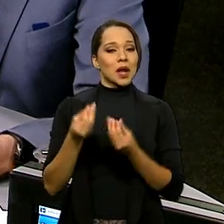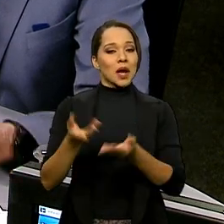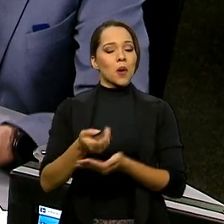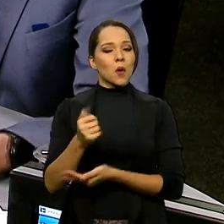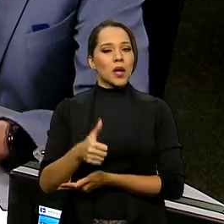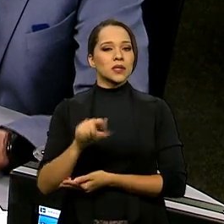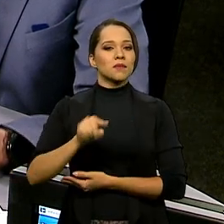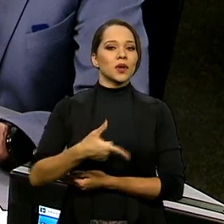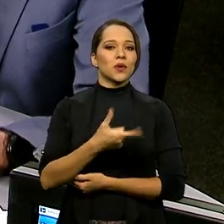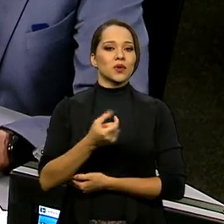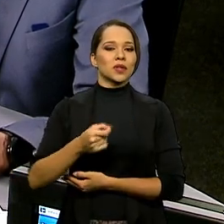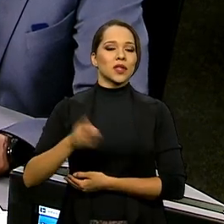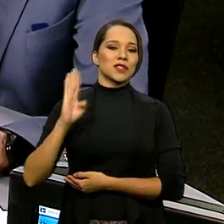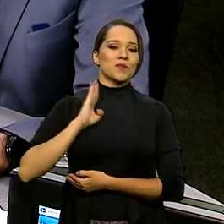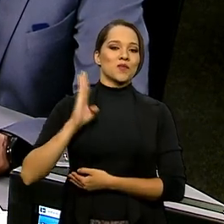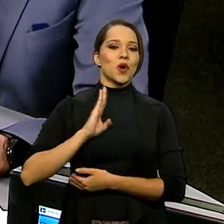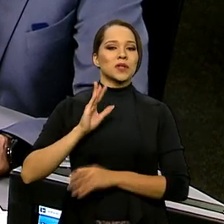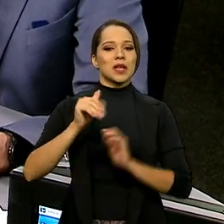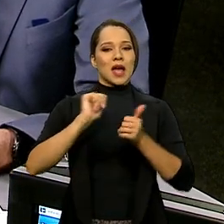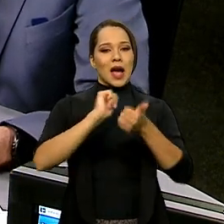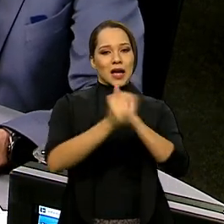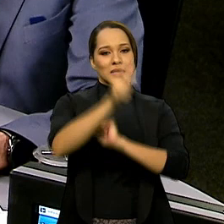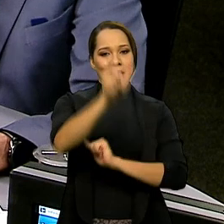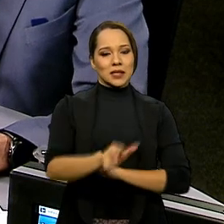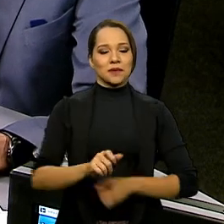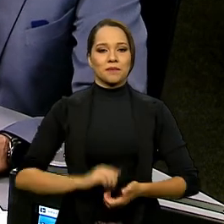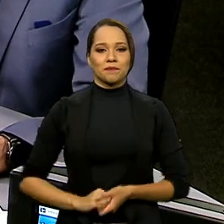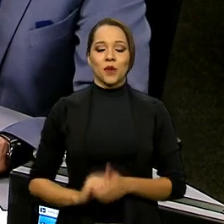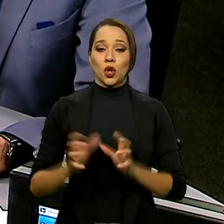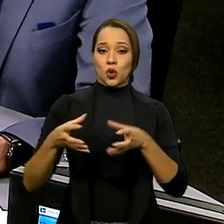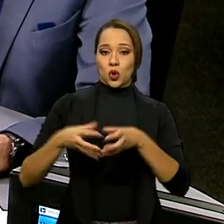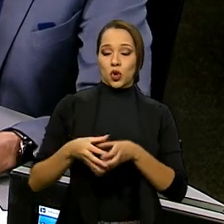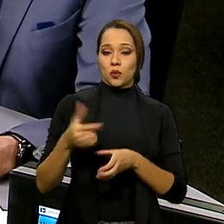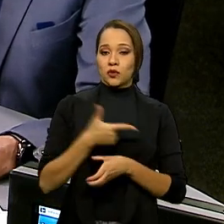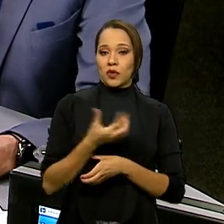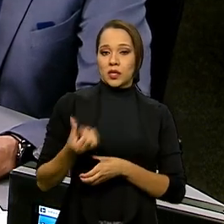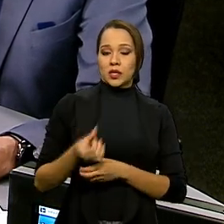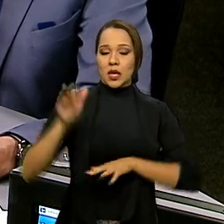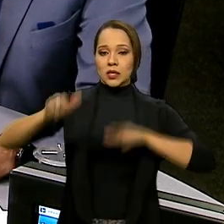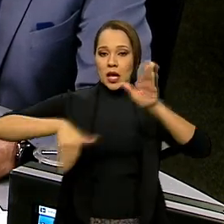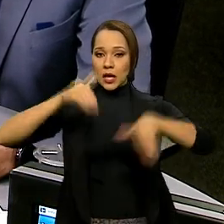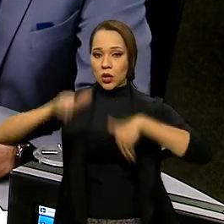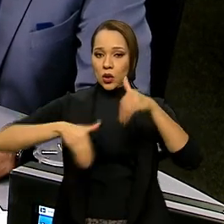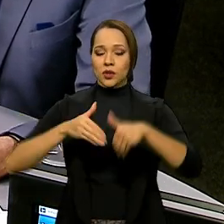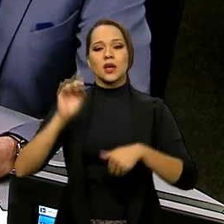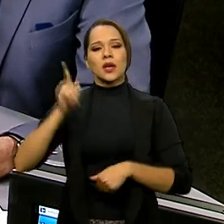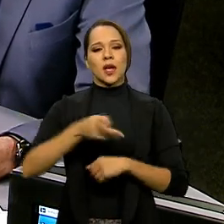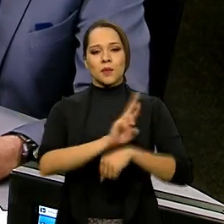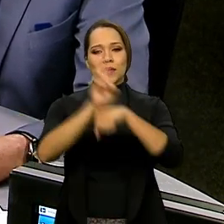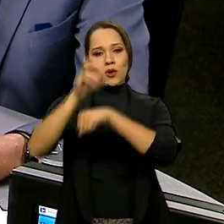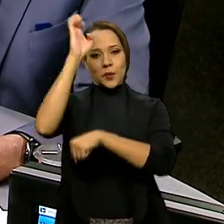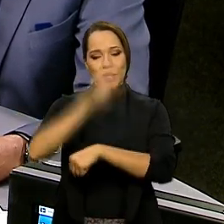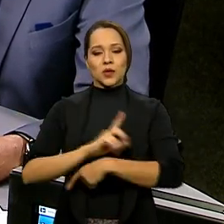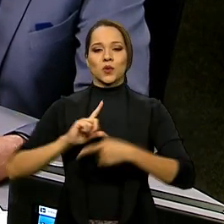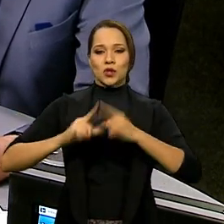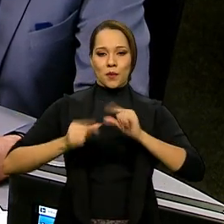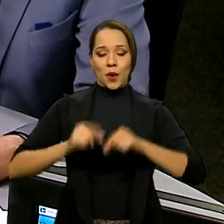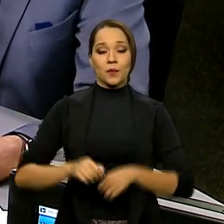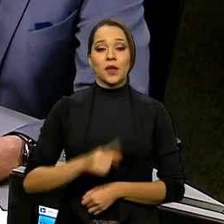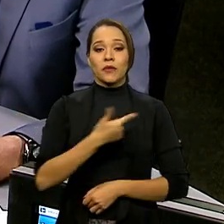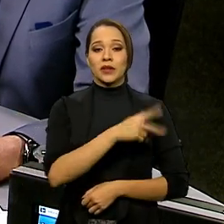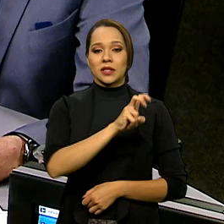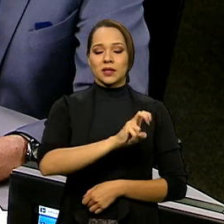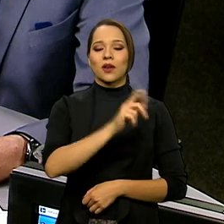quase 1.200 bolsas a atletas da modalidade. Do grupo de 26 nadadores que representa o Brasil em Tóquio,